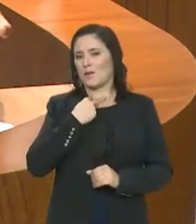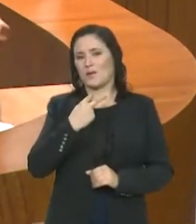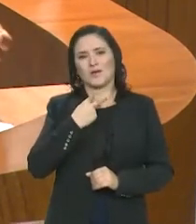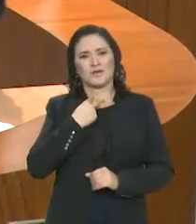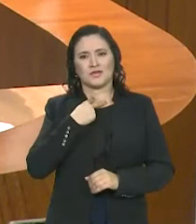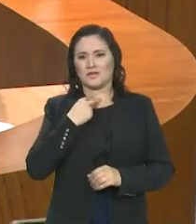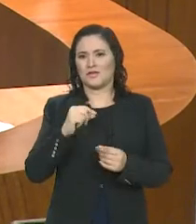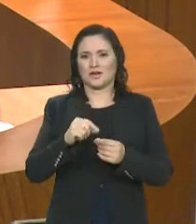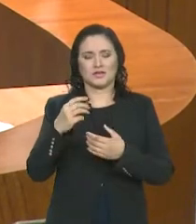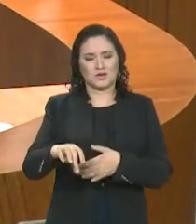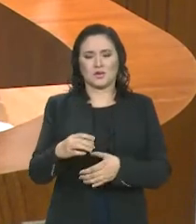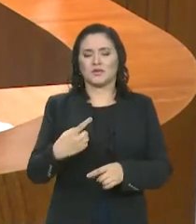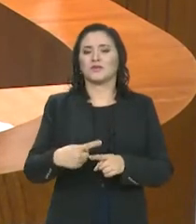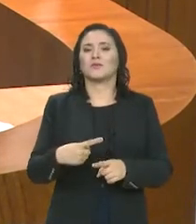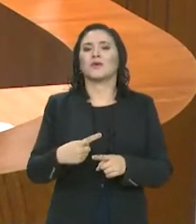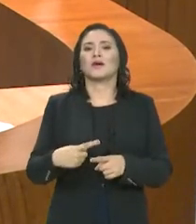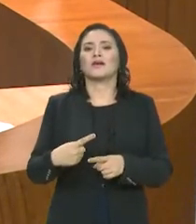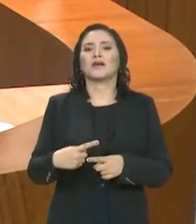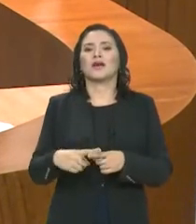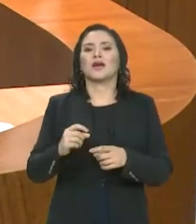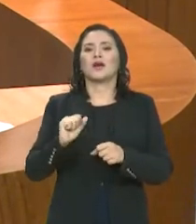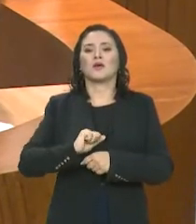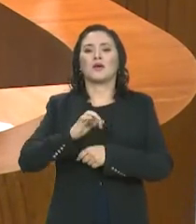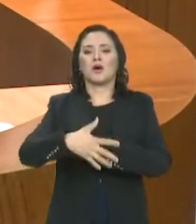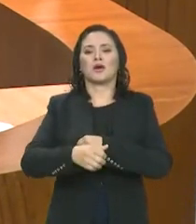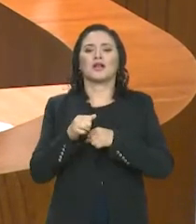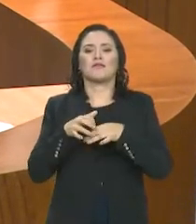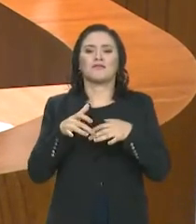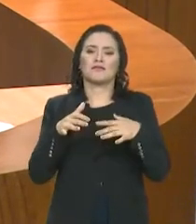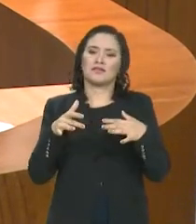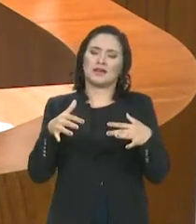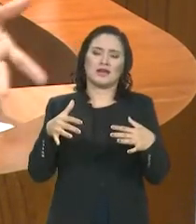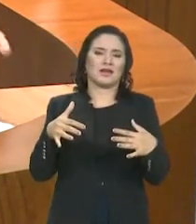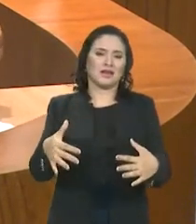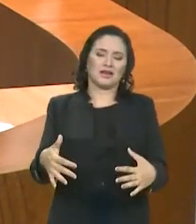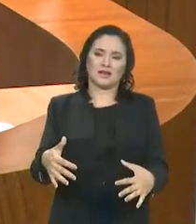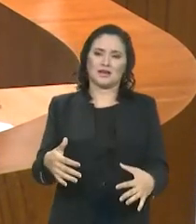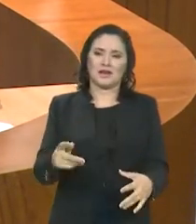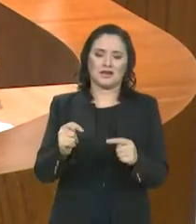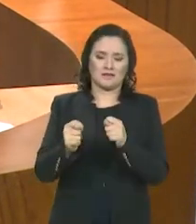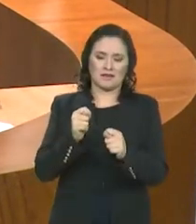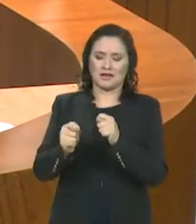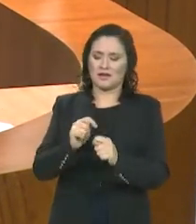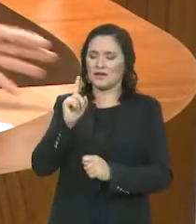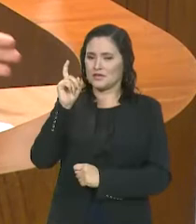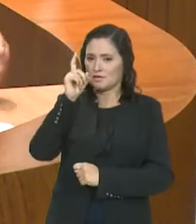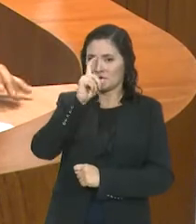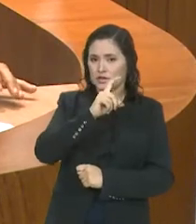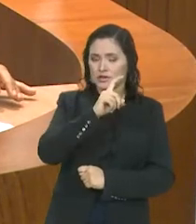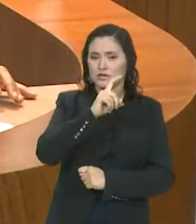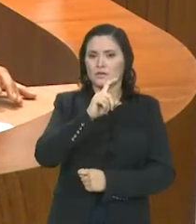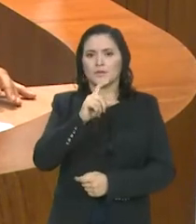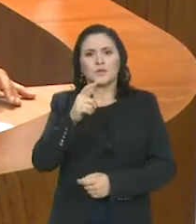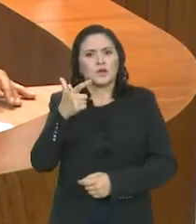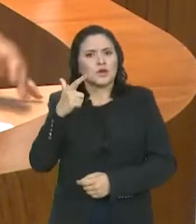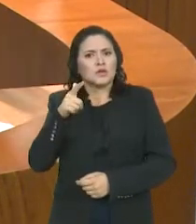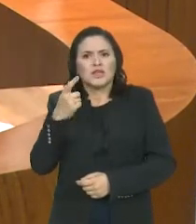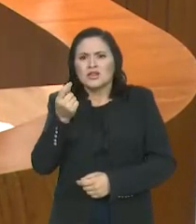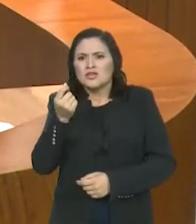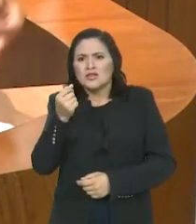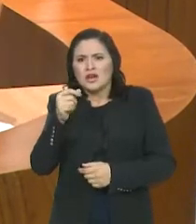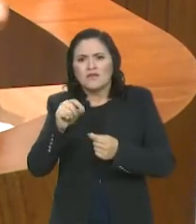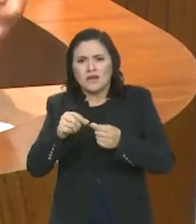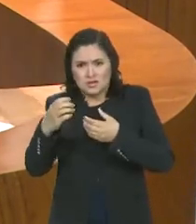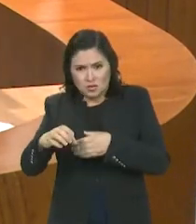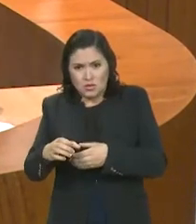fazer concurso, mas tem dinheiro para nomear contratos temporários, cargos comissionados. Então a conta não fecha.